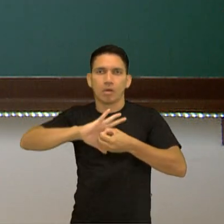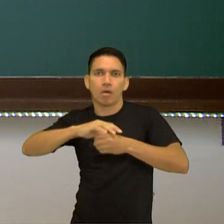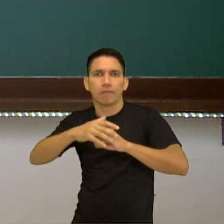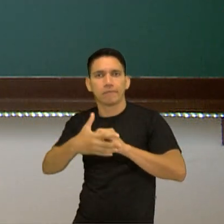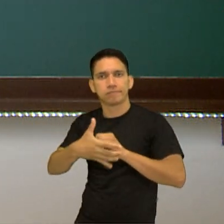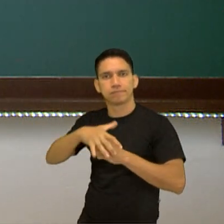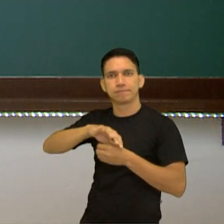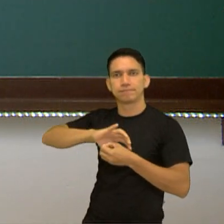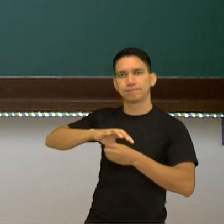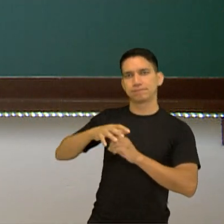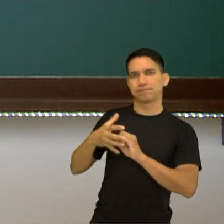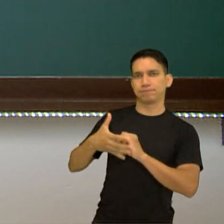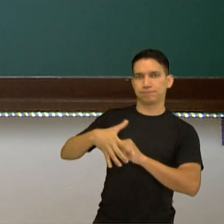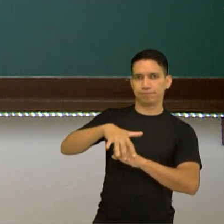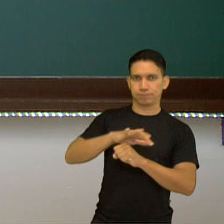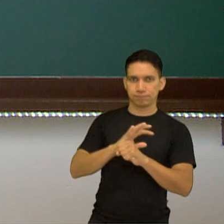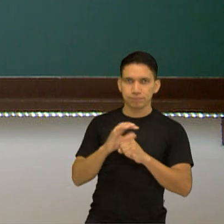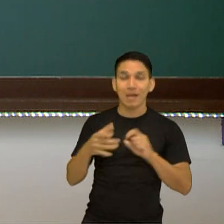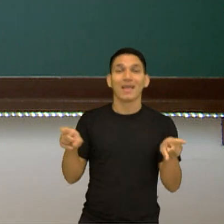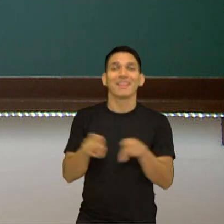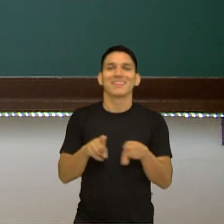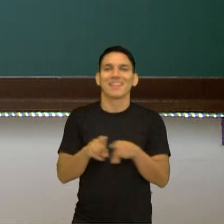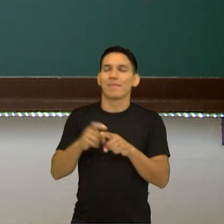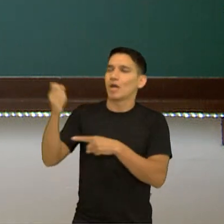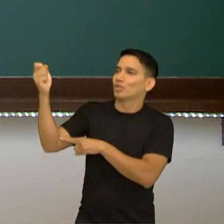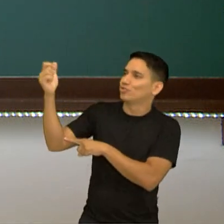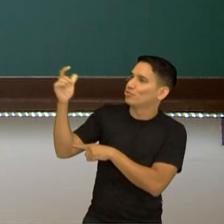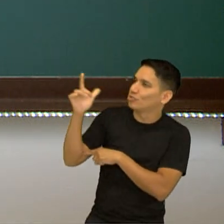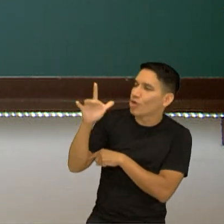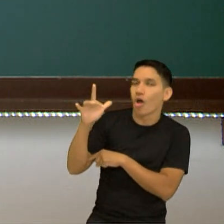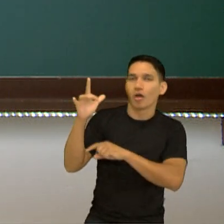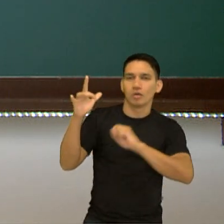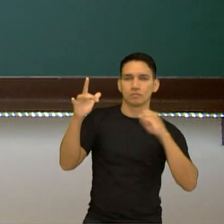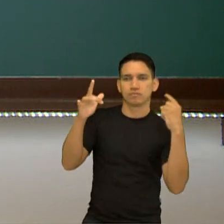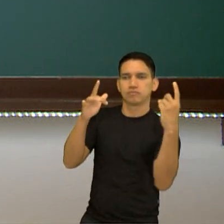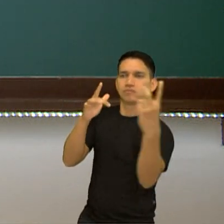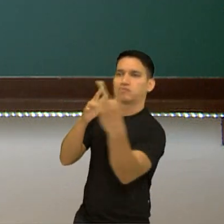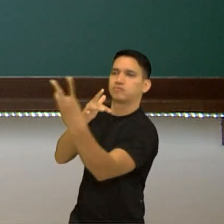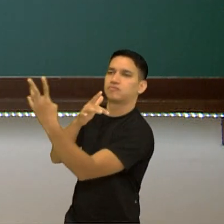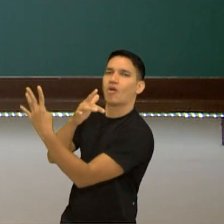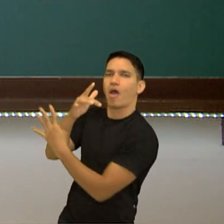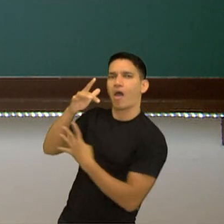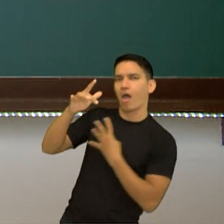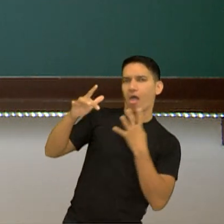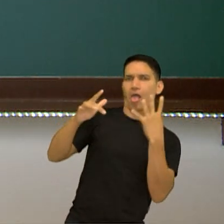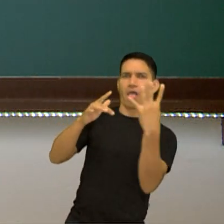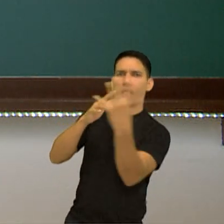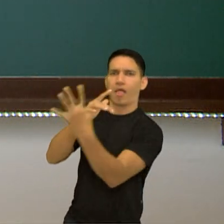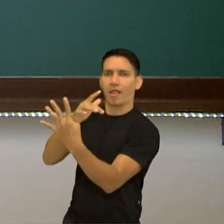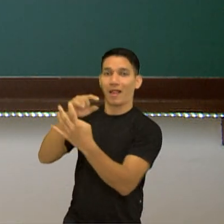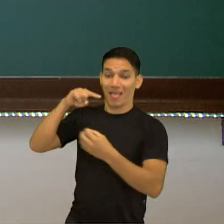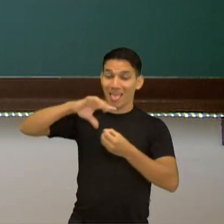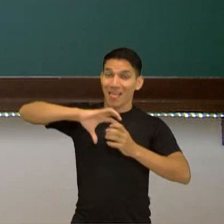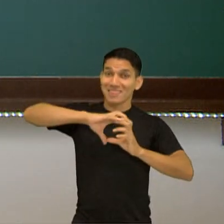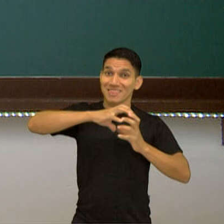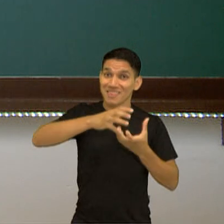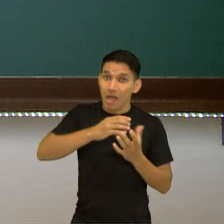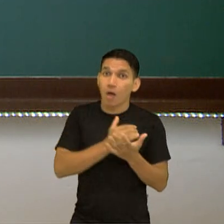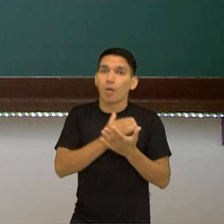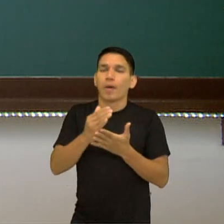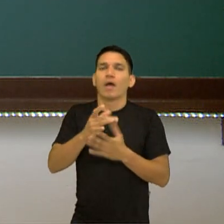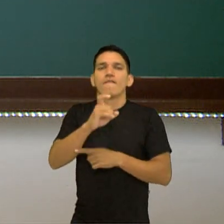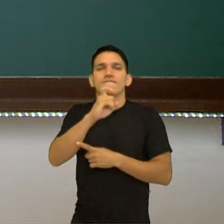da acomodação dos astros no sistema solar, a Terra passou a ter um resfriamento lento da